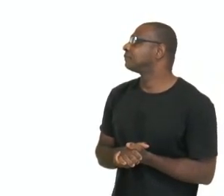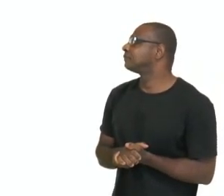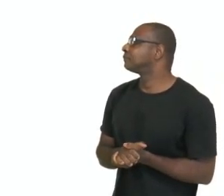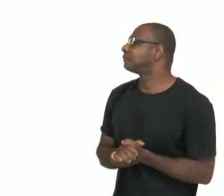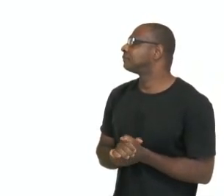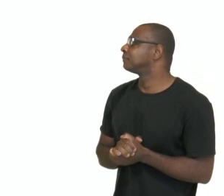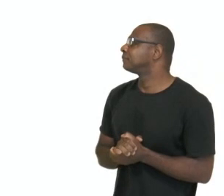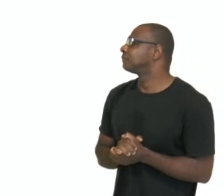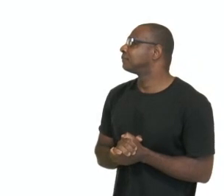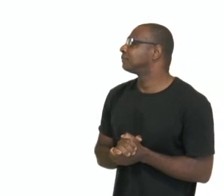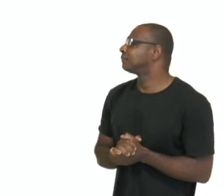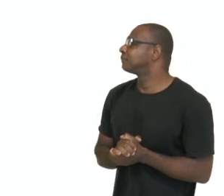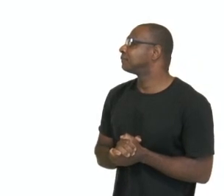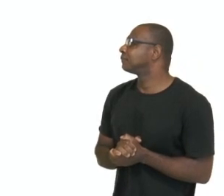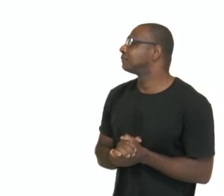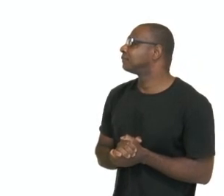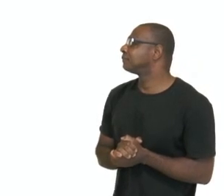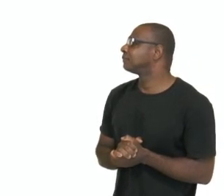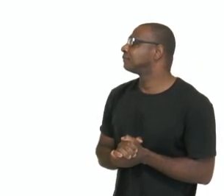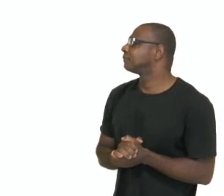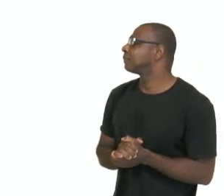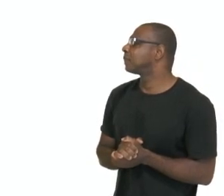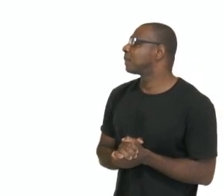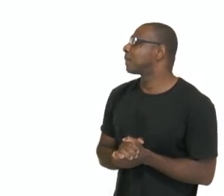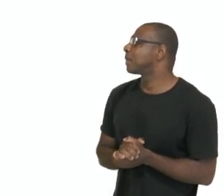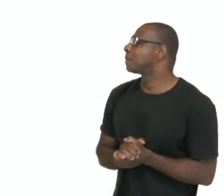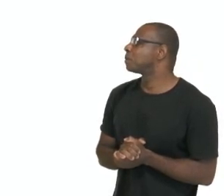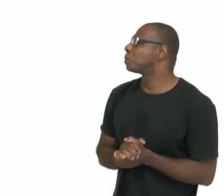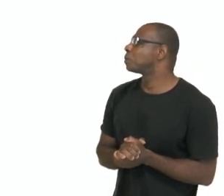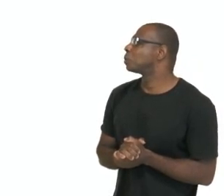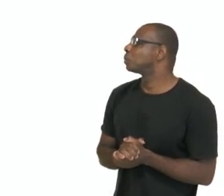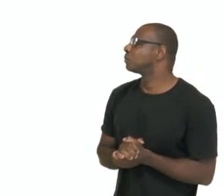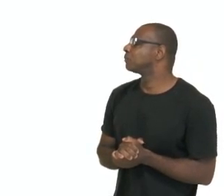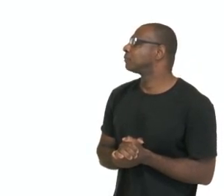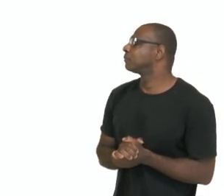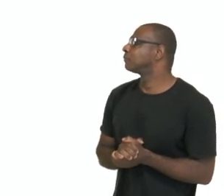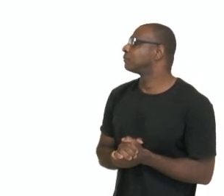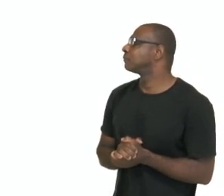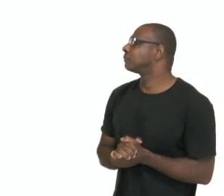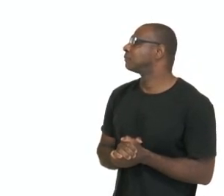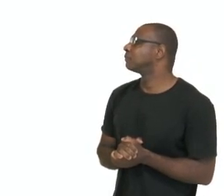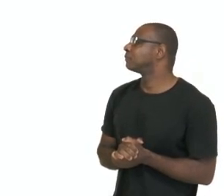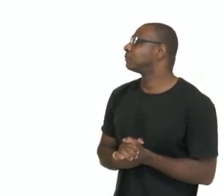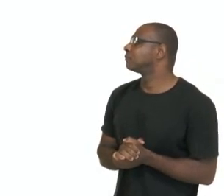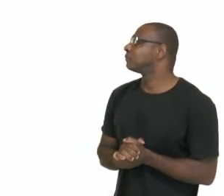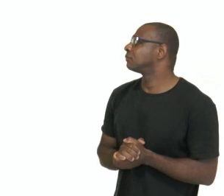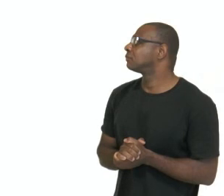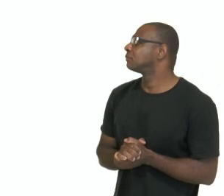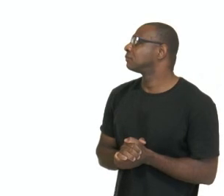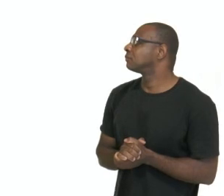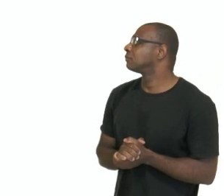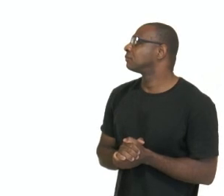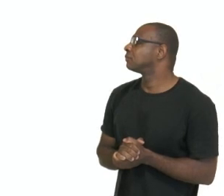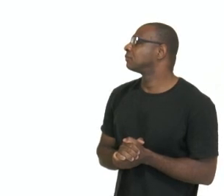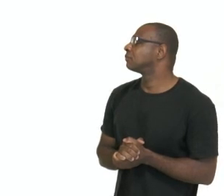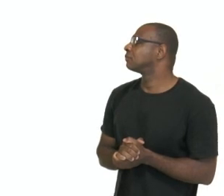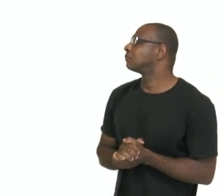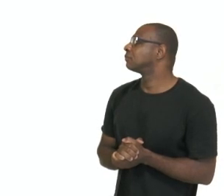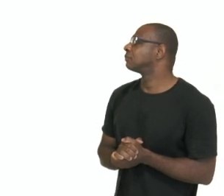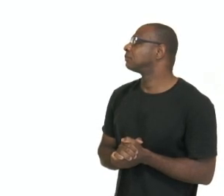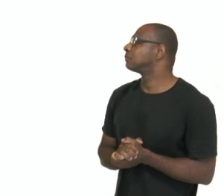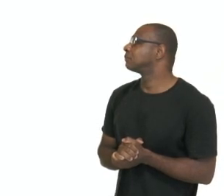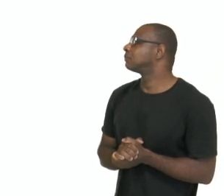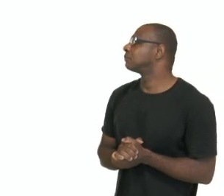lá estava eu à porta de sua casa, com um sorriso, o coração batendo, para ouvir a resposta